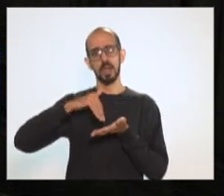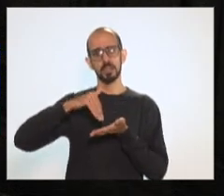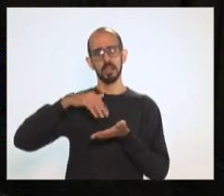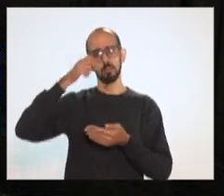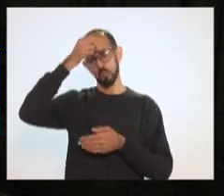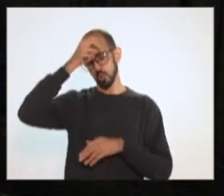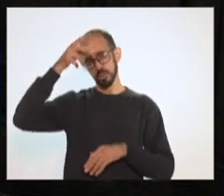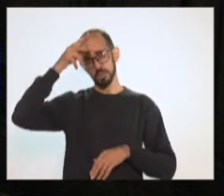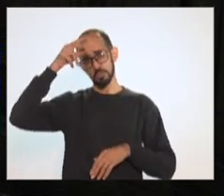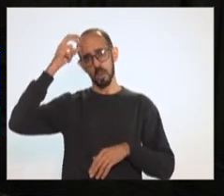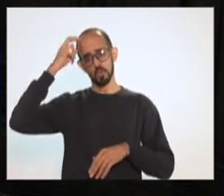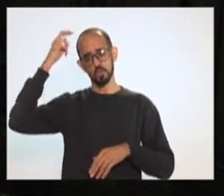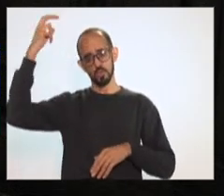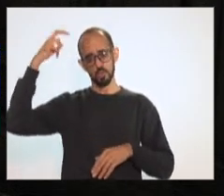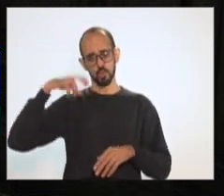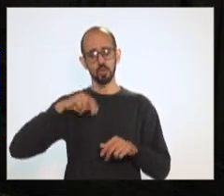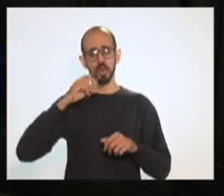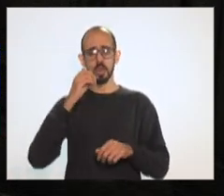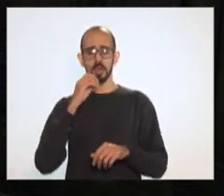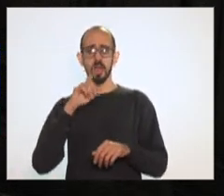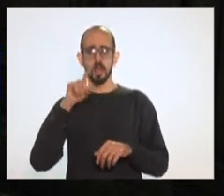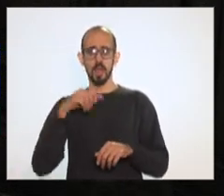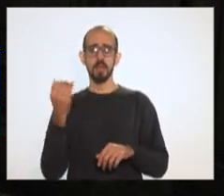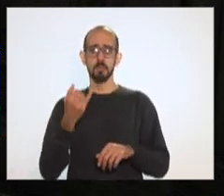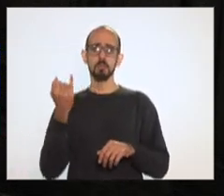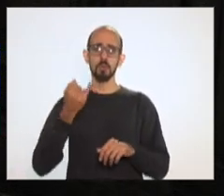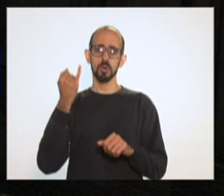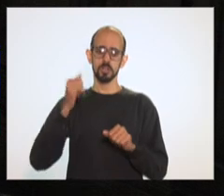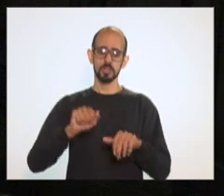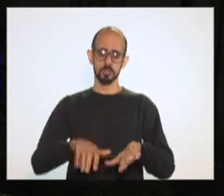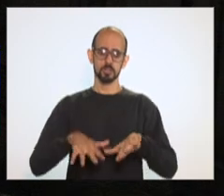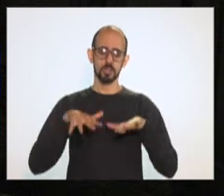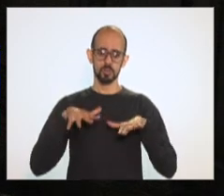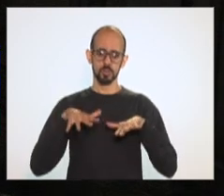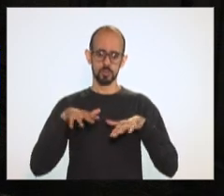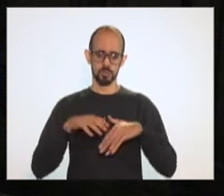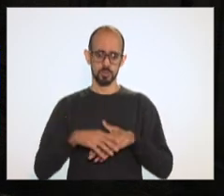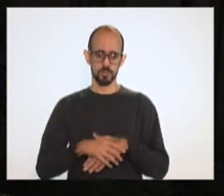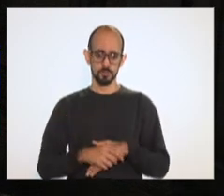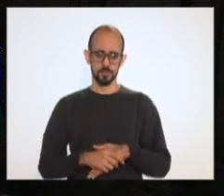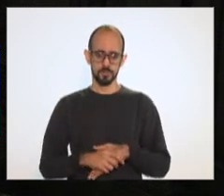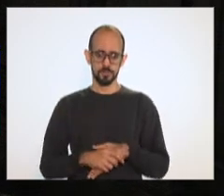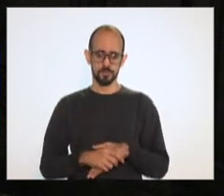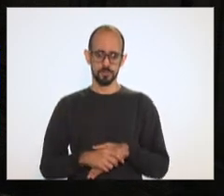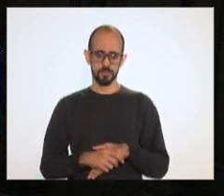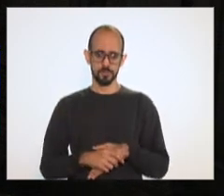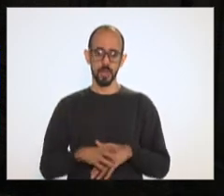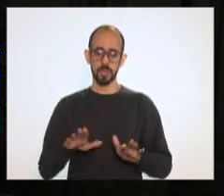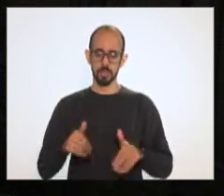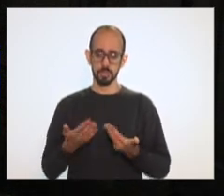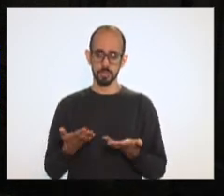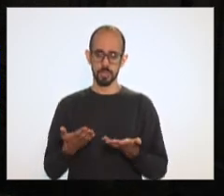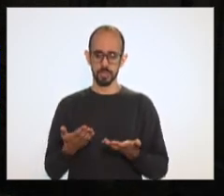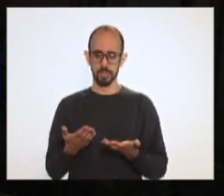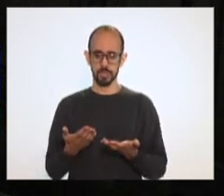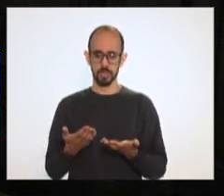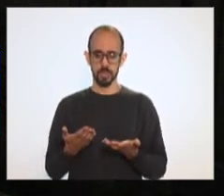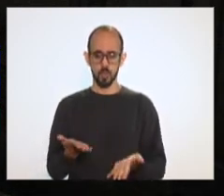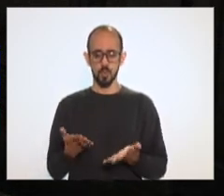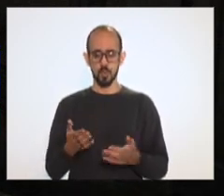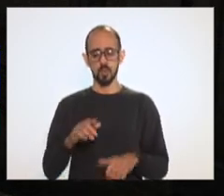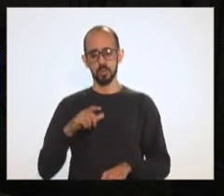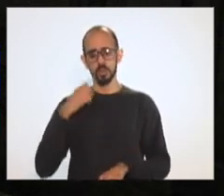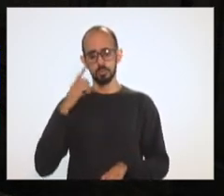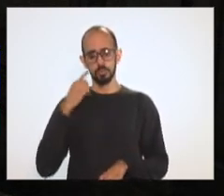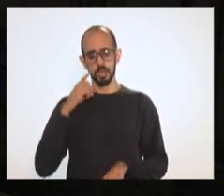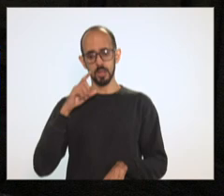estadual de cultura tudo isso em uma audiência pública vamos ouvir o autor que eu acho que não tem dúvida chamar aí deputado Luiz